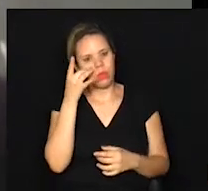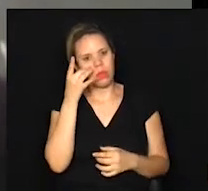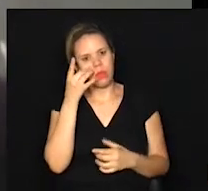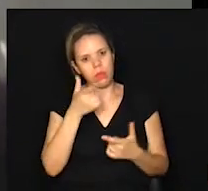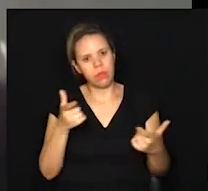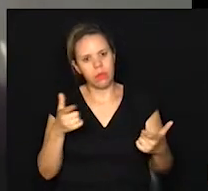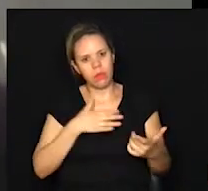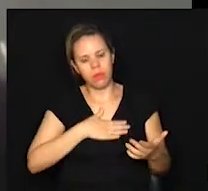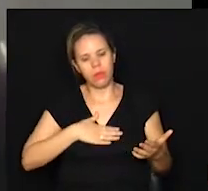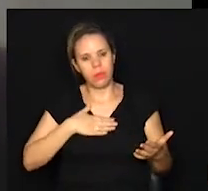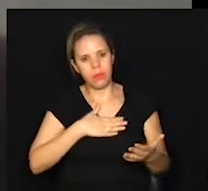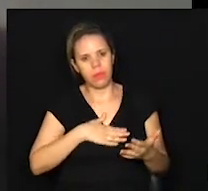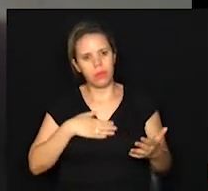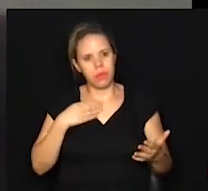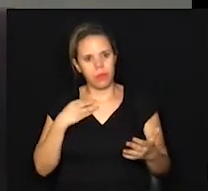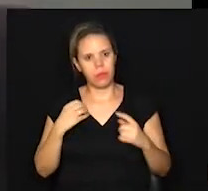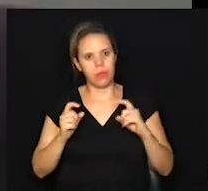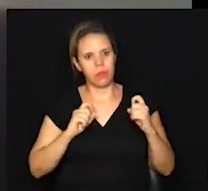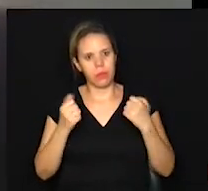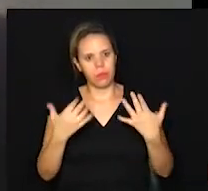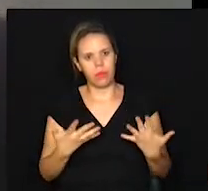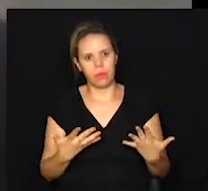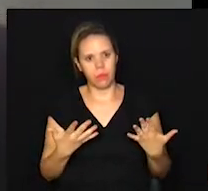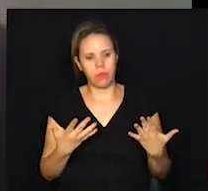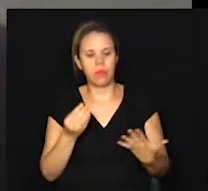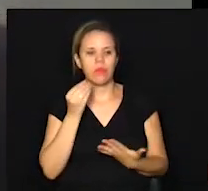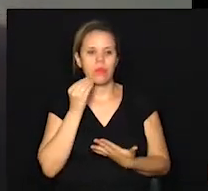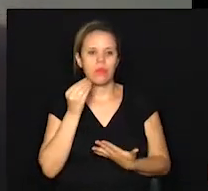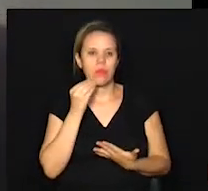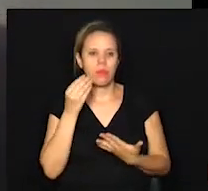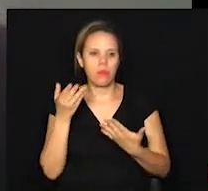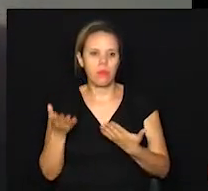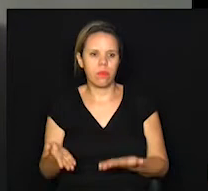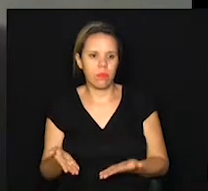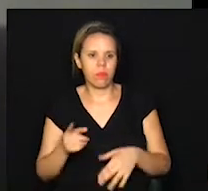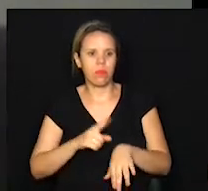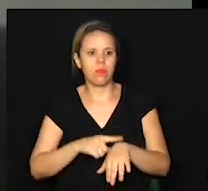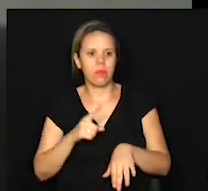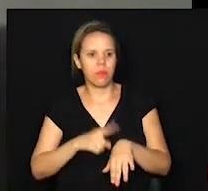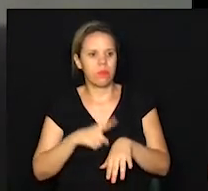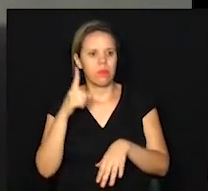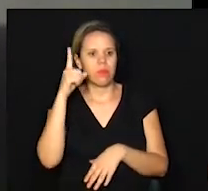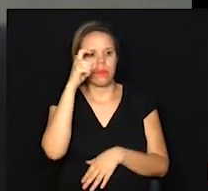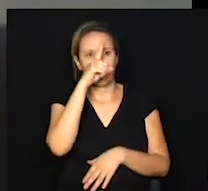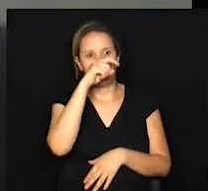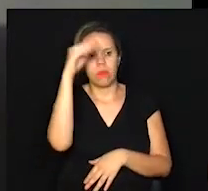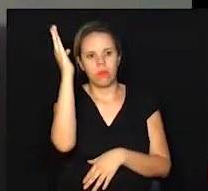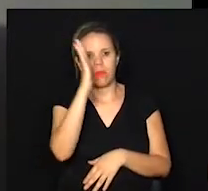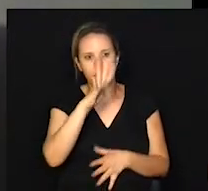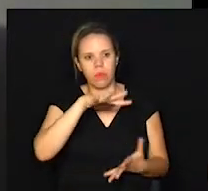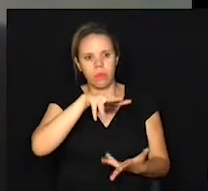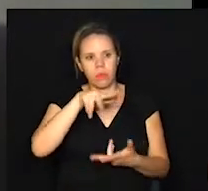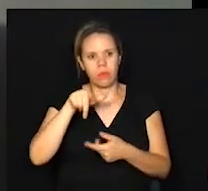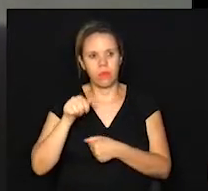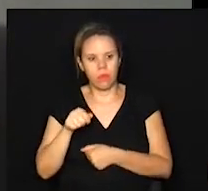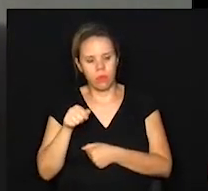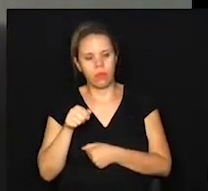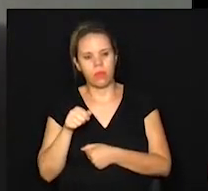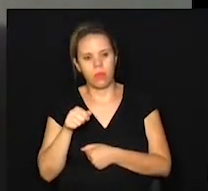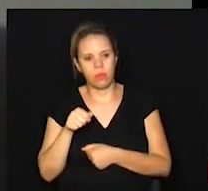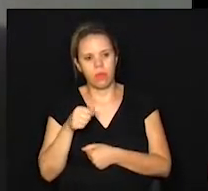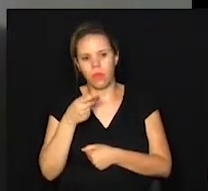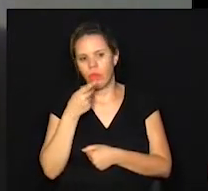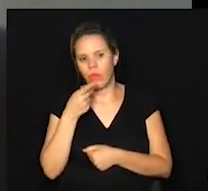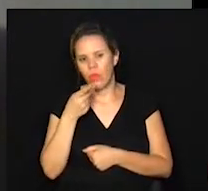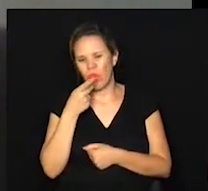por essa audiência, por esse espaço nessa audiência, num momento tão difícil para o Brasil e para o mundo, e tratando de uma